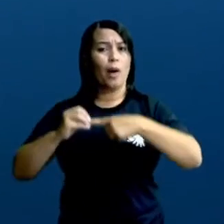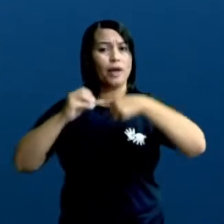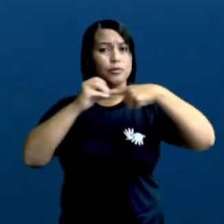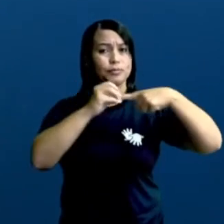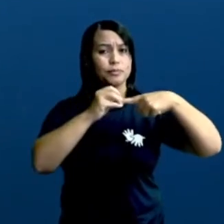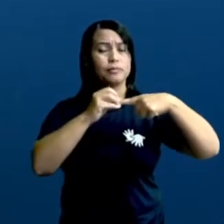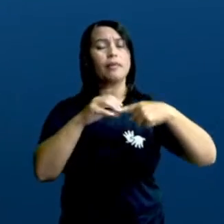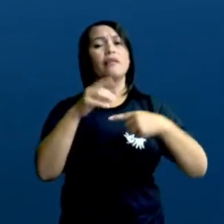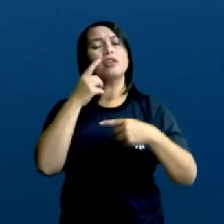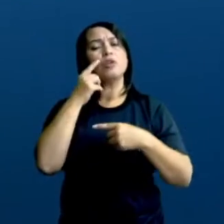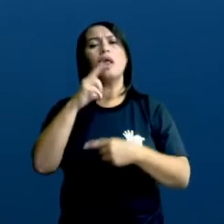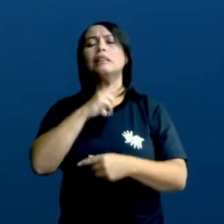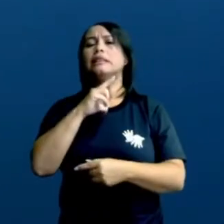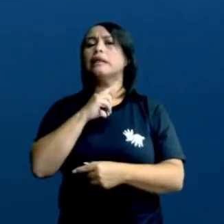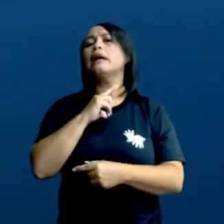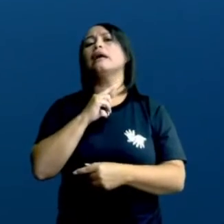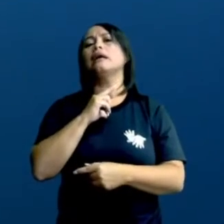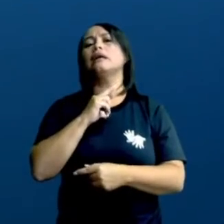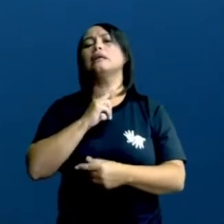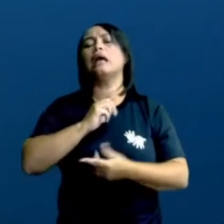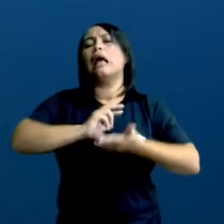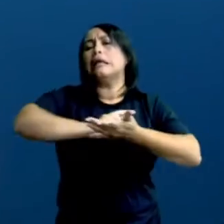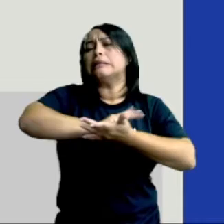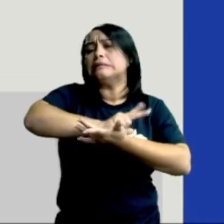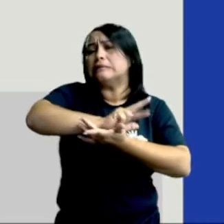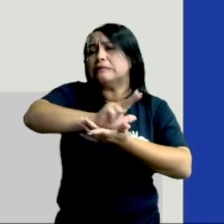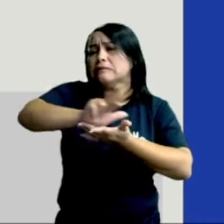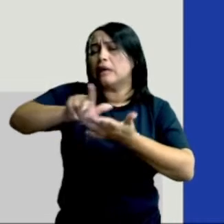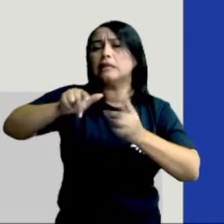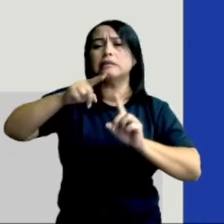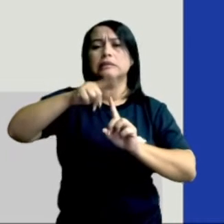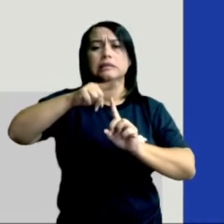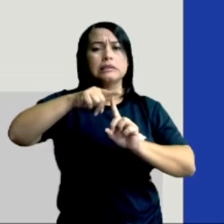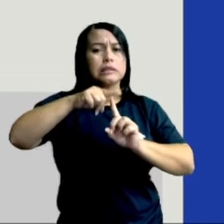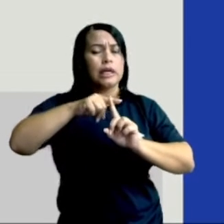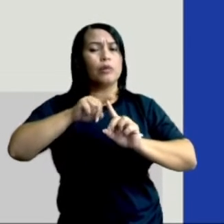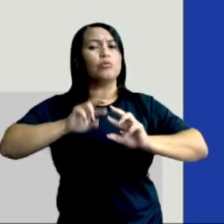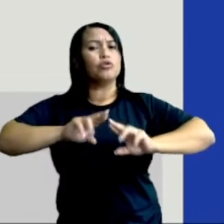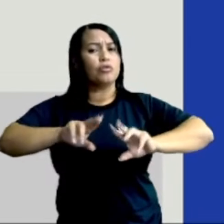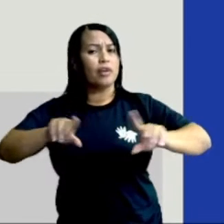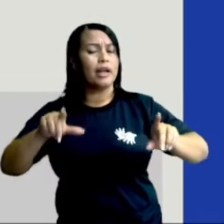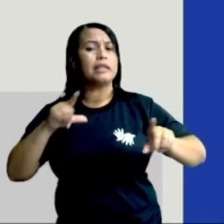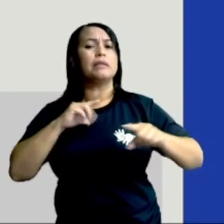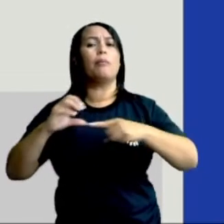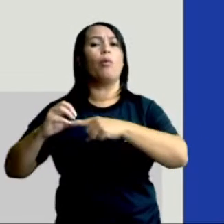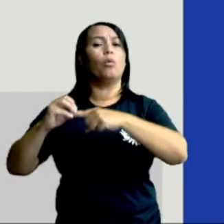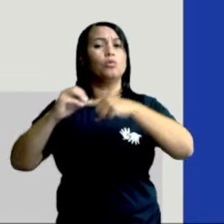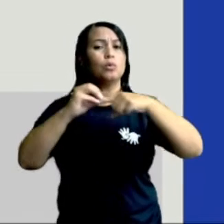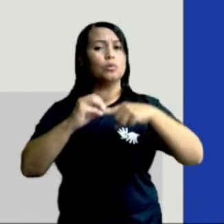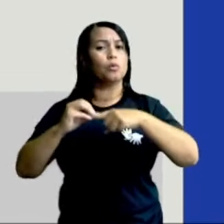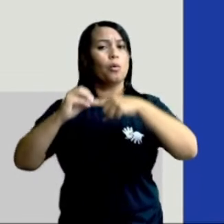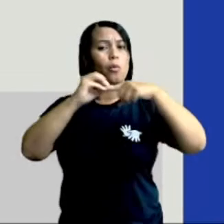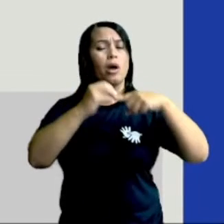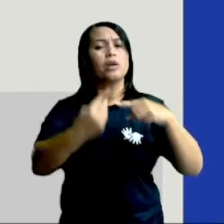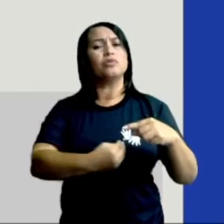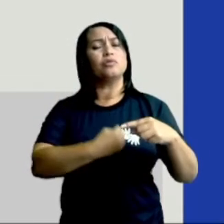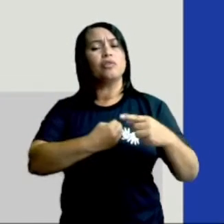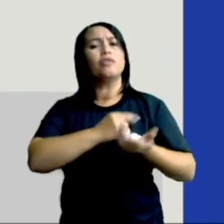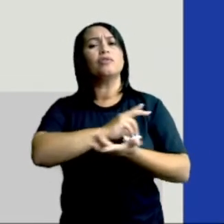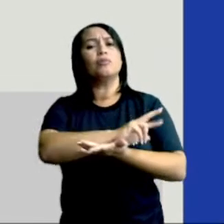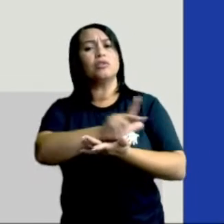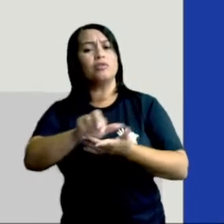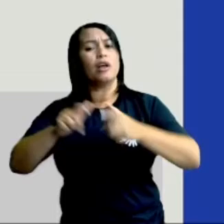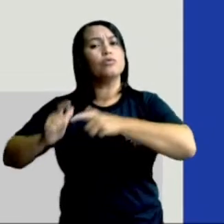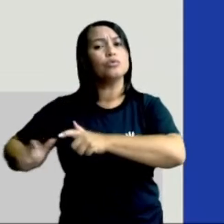protozoários. Bem, existem milhares de tipos de espécies diferentes de protozoários, e eles vivem nos mais